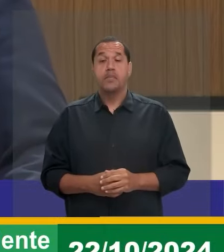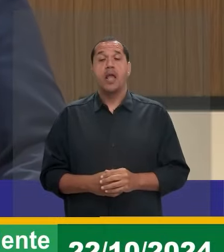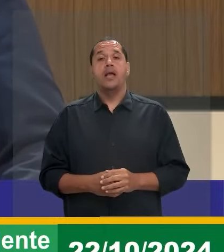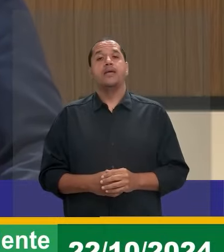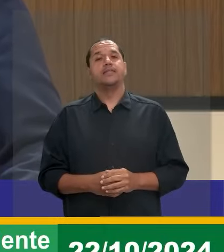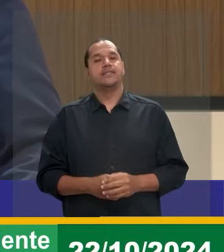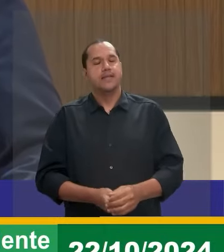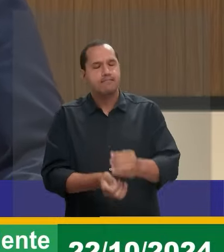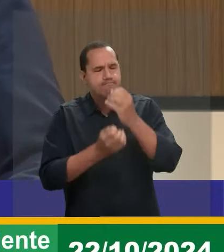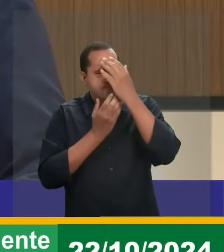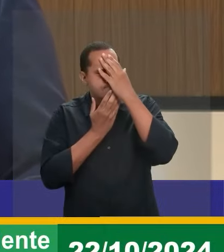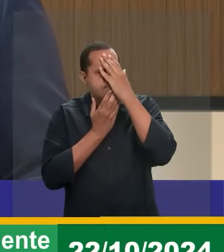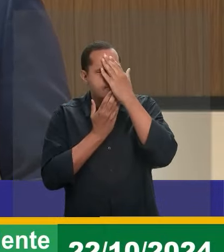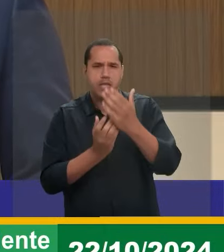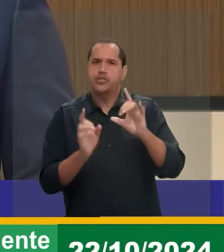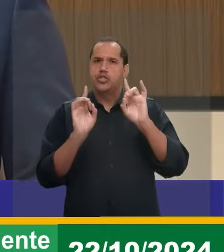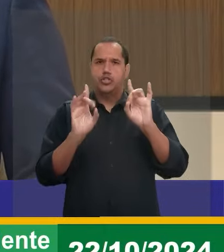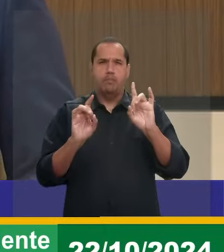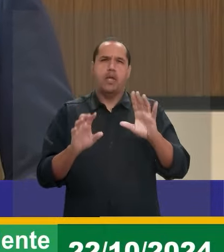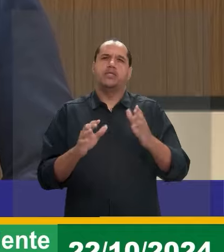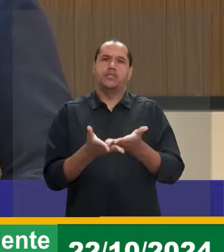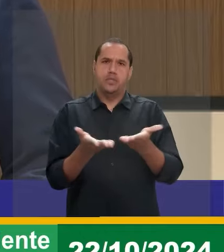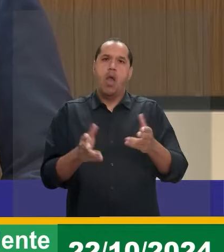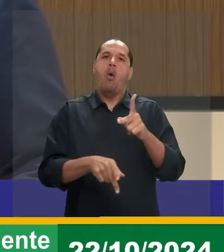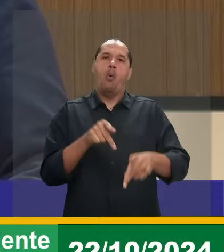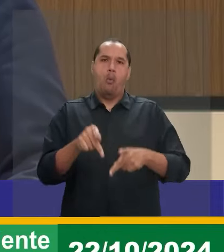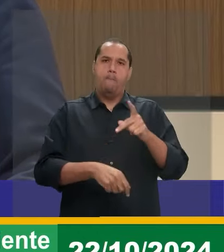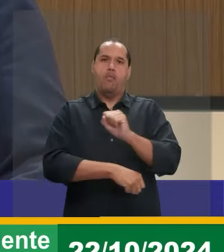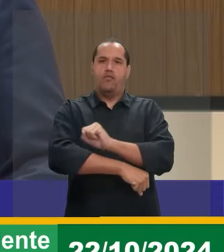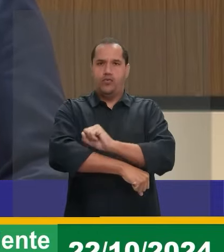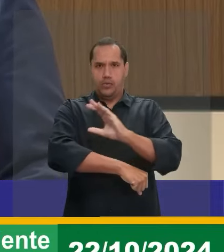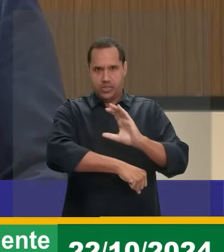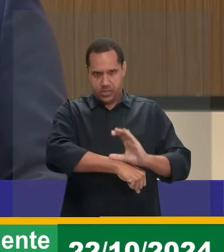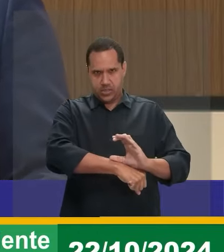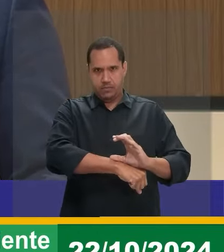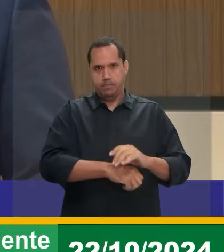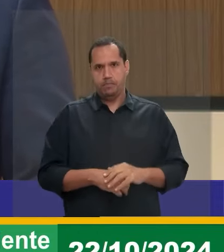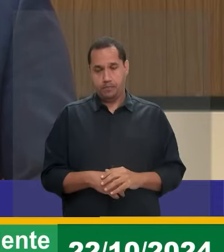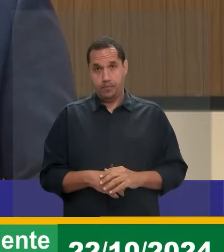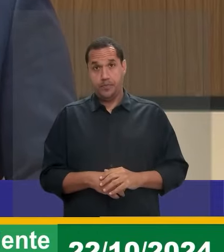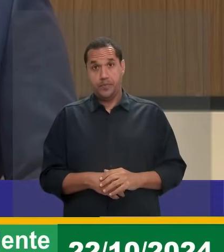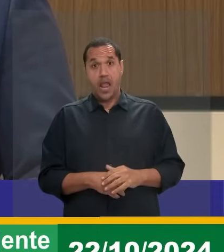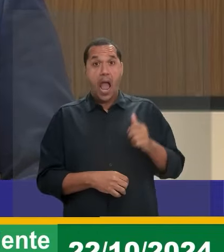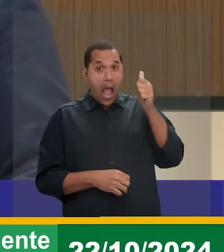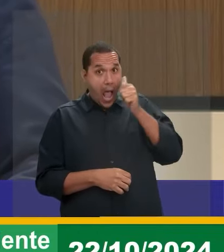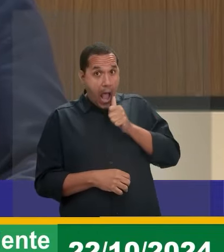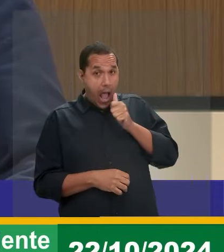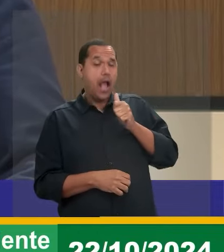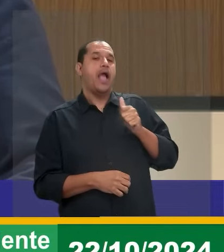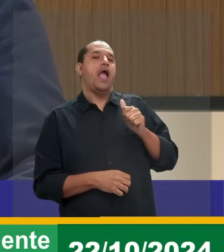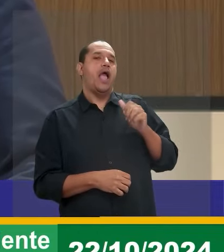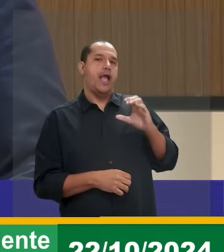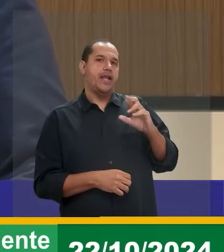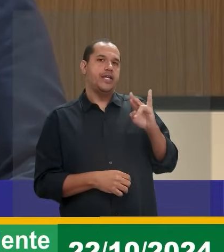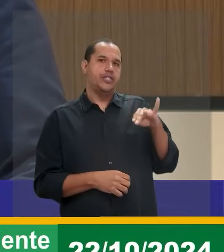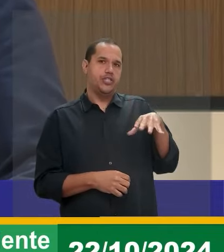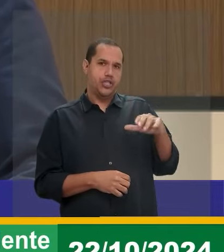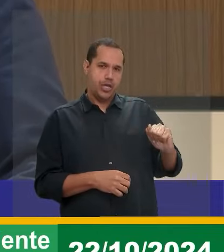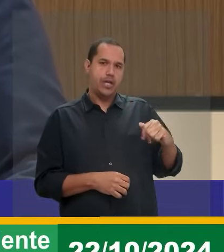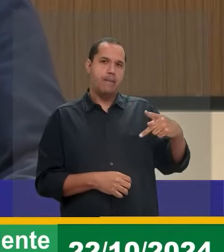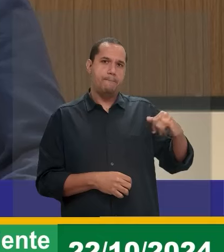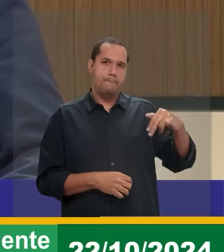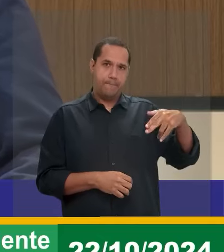Senador Canedo, que concedeu à doutora Cristiane Pina, nas últimas eleições,